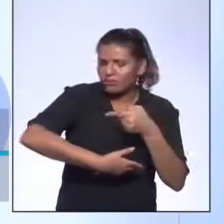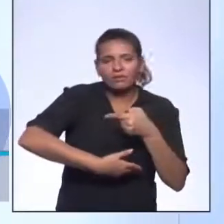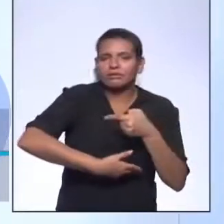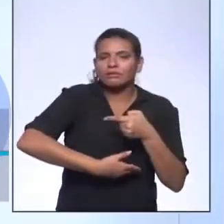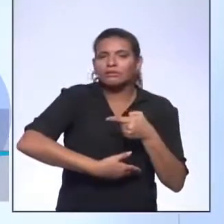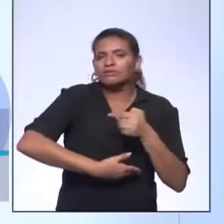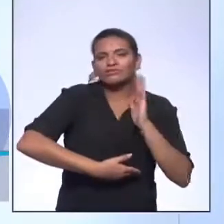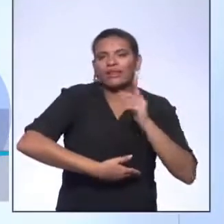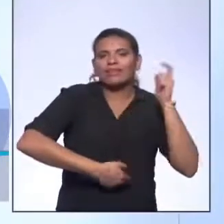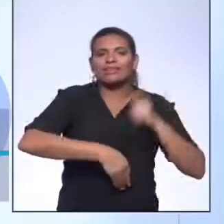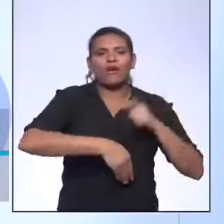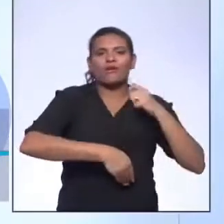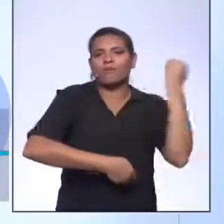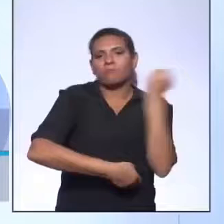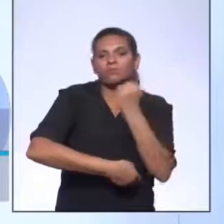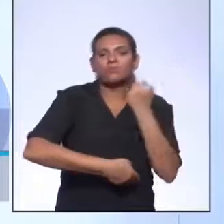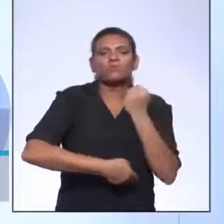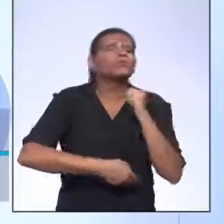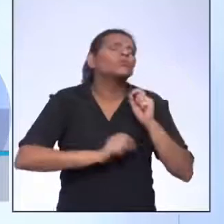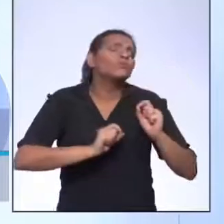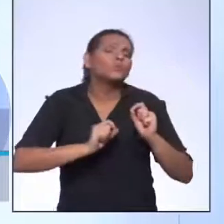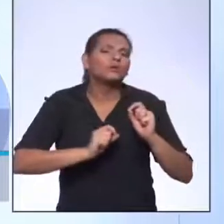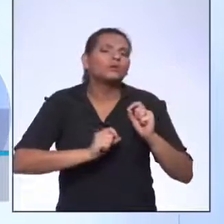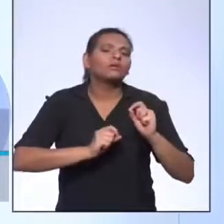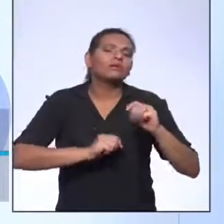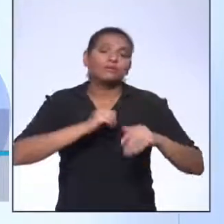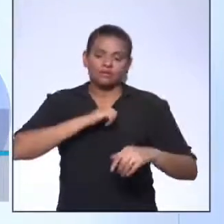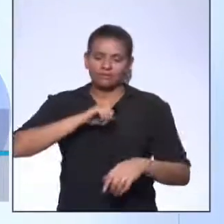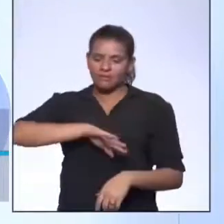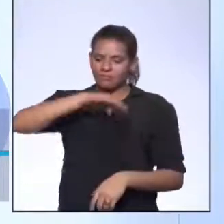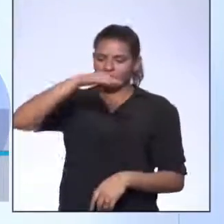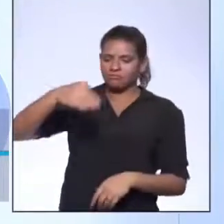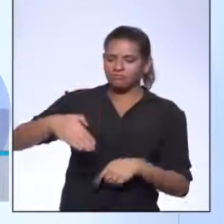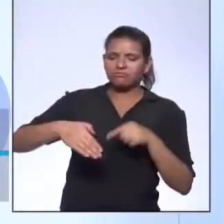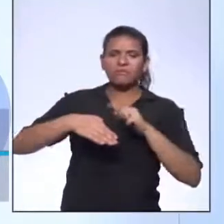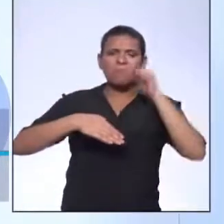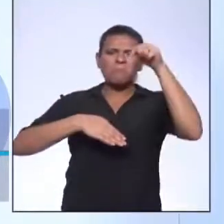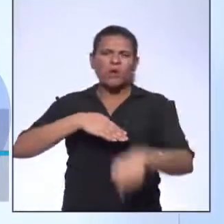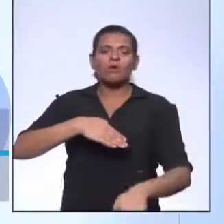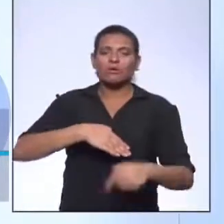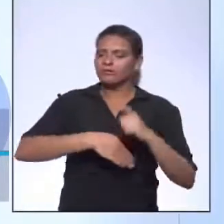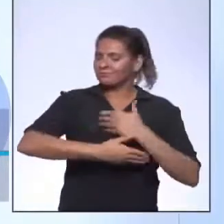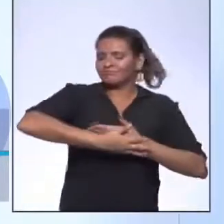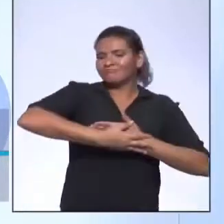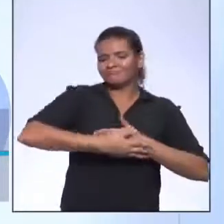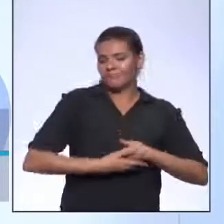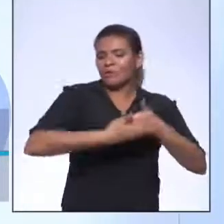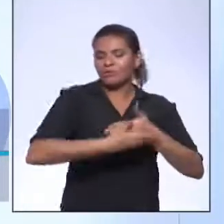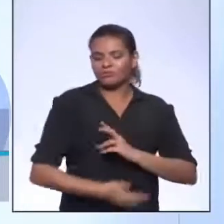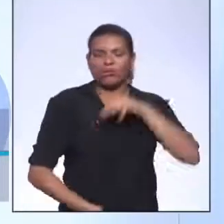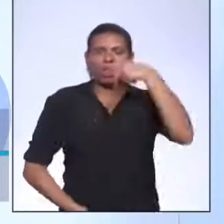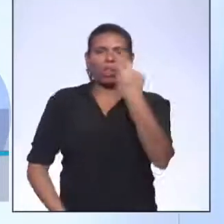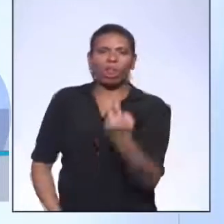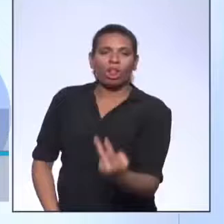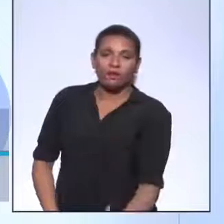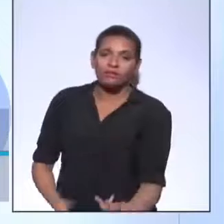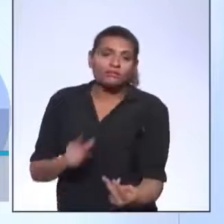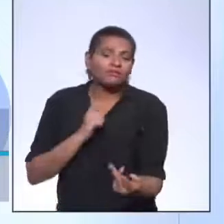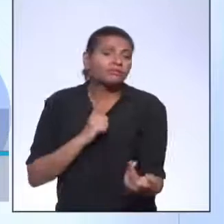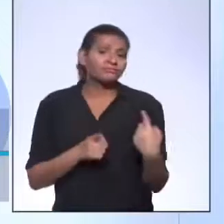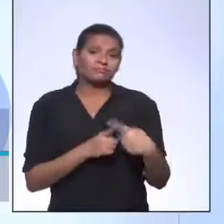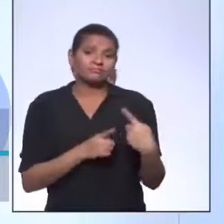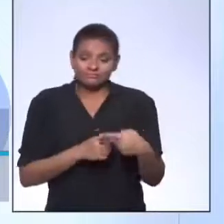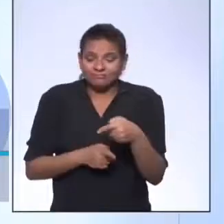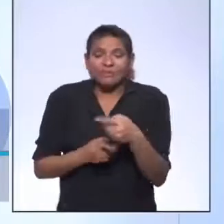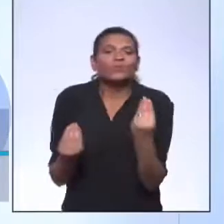Eles jogavam a criança do penhasco, porque ela não era um soldado, ela não seria um soldado espartano. Então, para